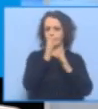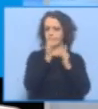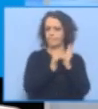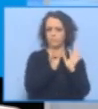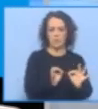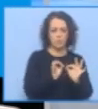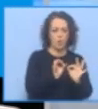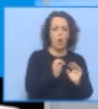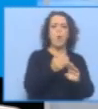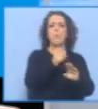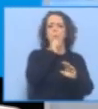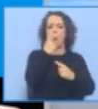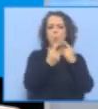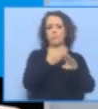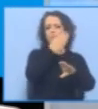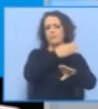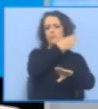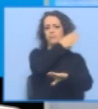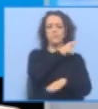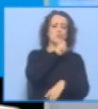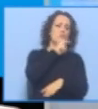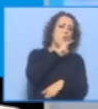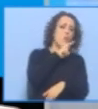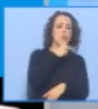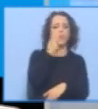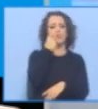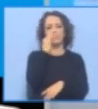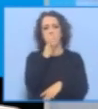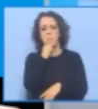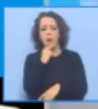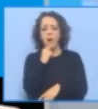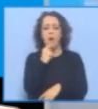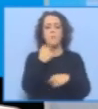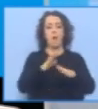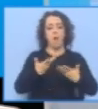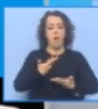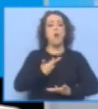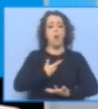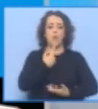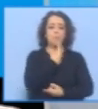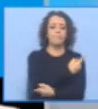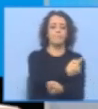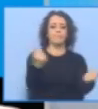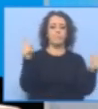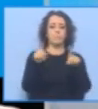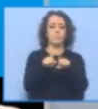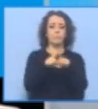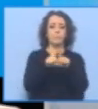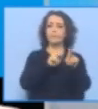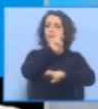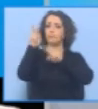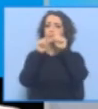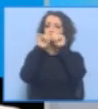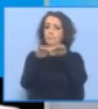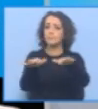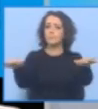dos avós, já muitos dos pais, e a quem nós anunciamos, como os missionários anunciaram algo maravilhoso,